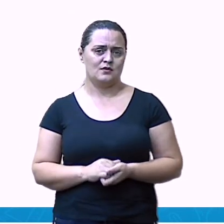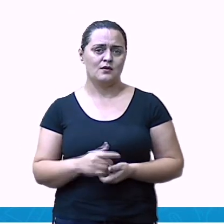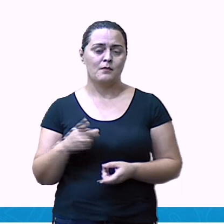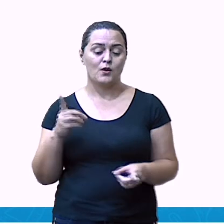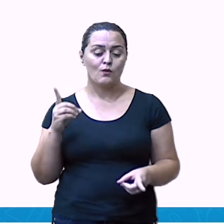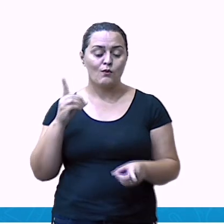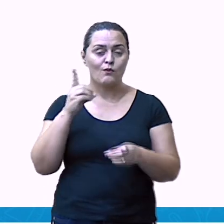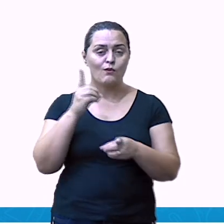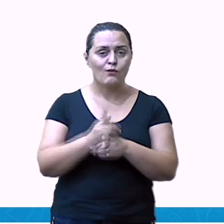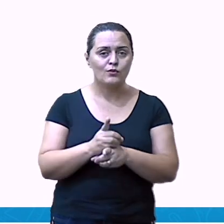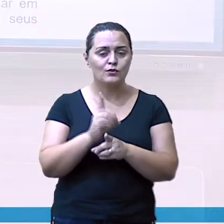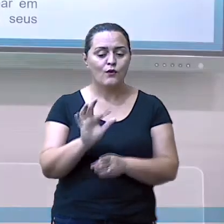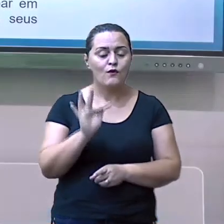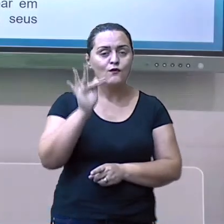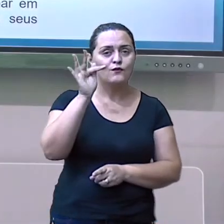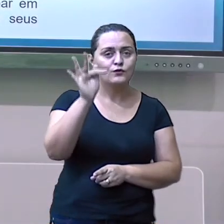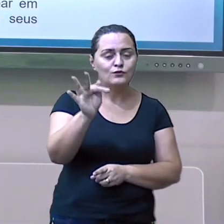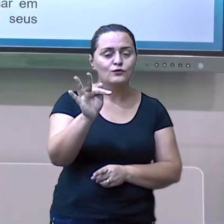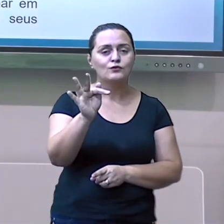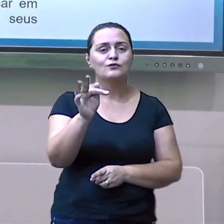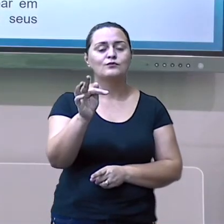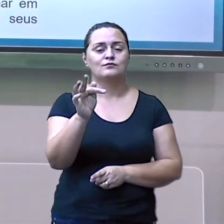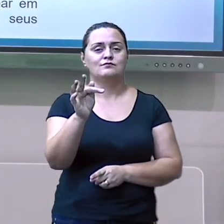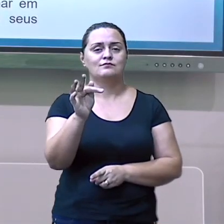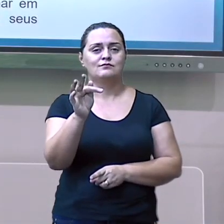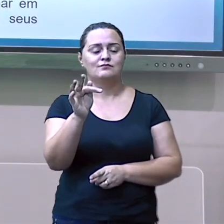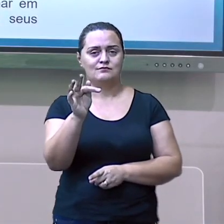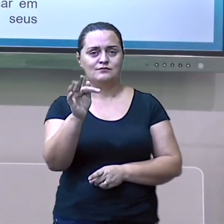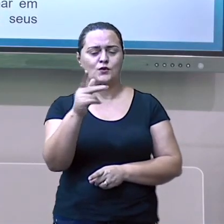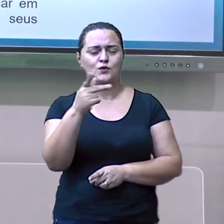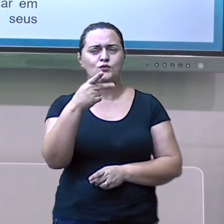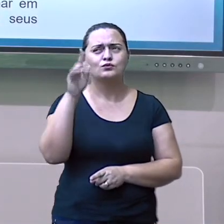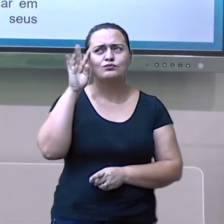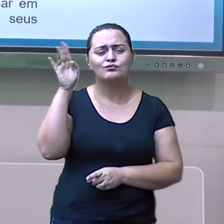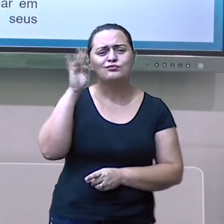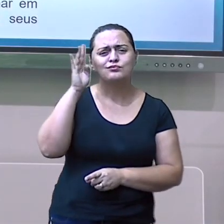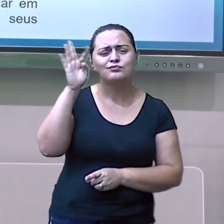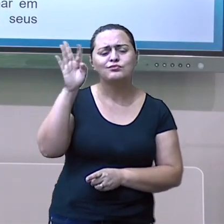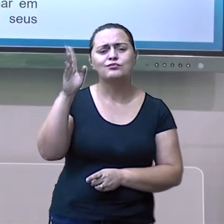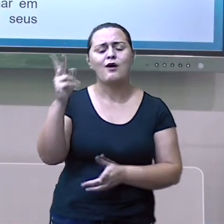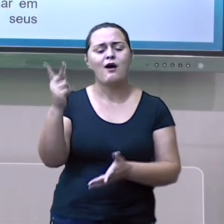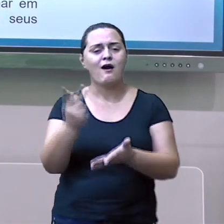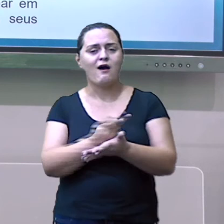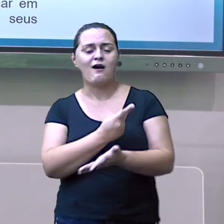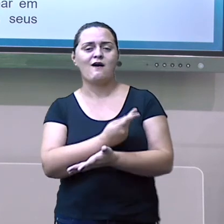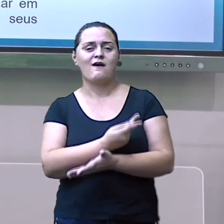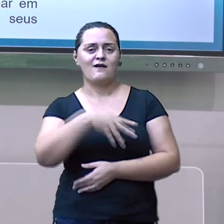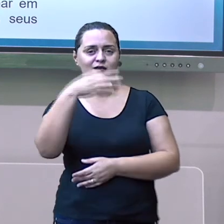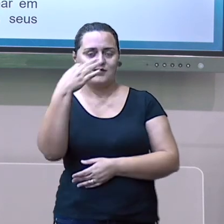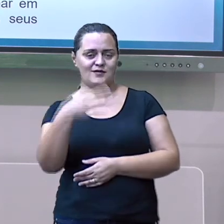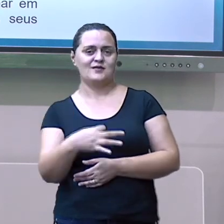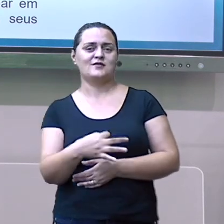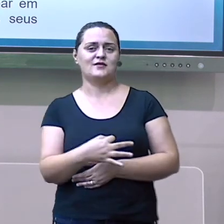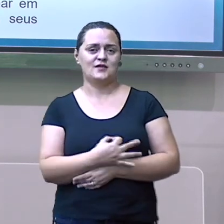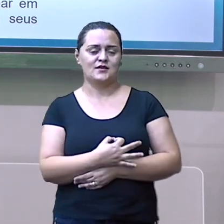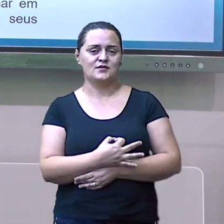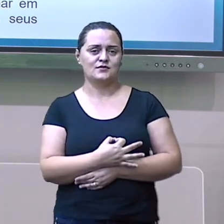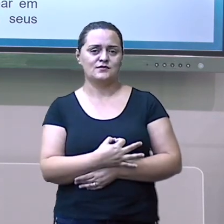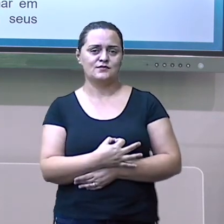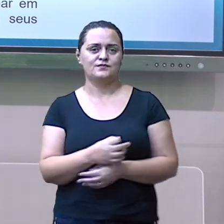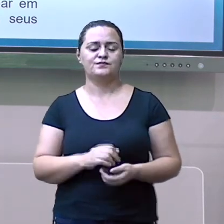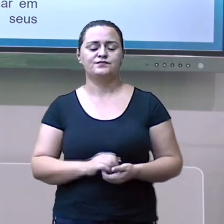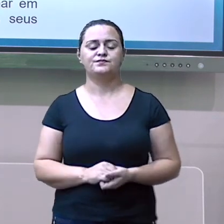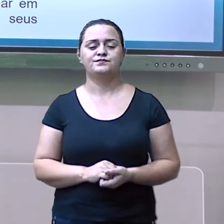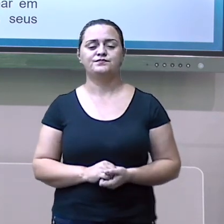seus objetivos. Bacana, né? Foque na vida